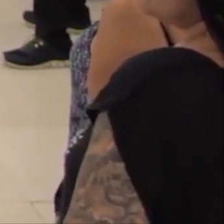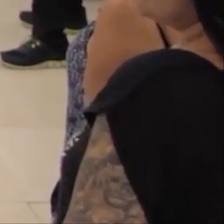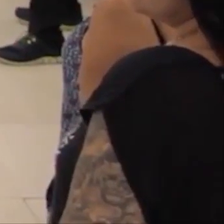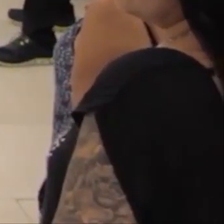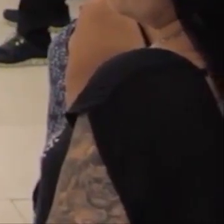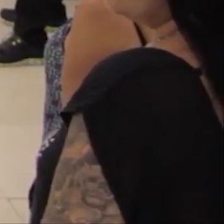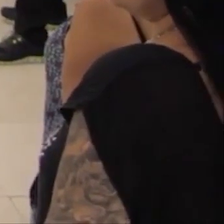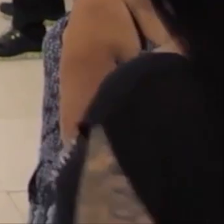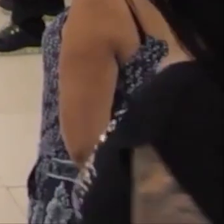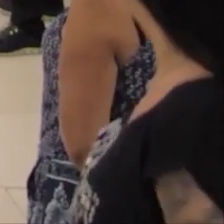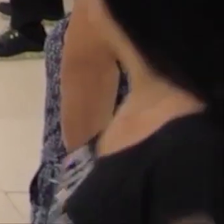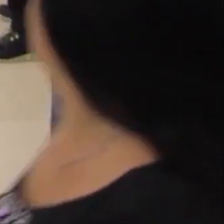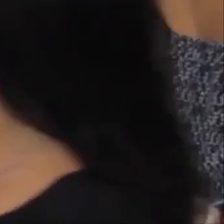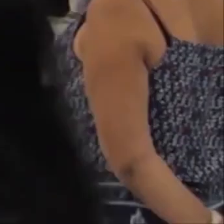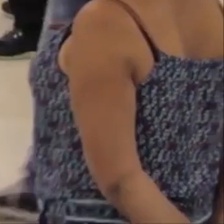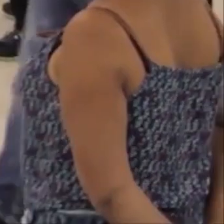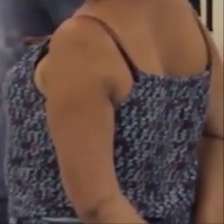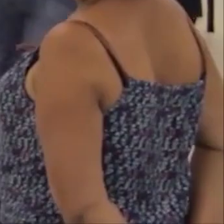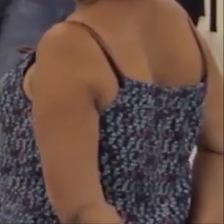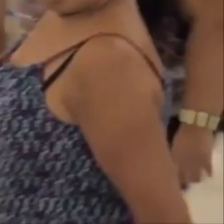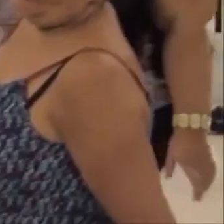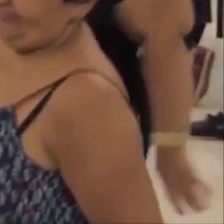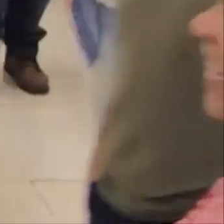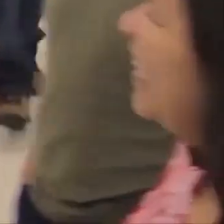Com mais de 30 anos.